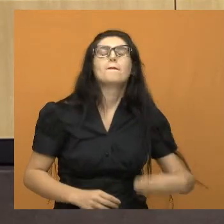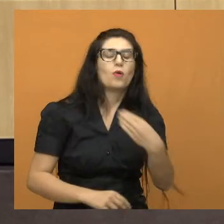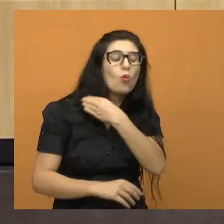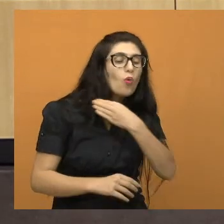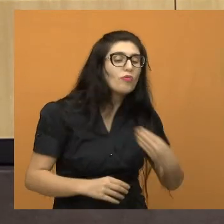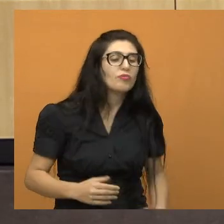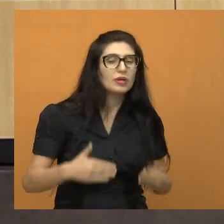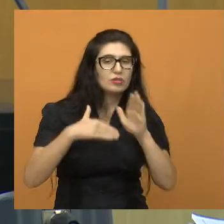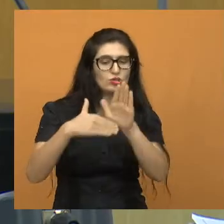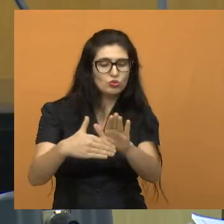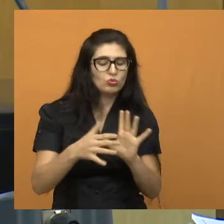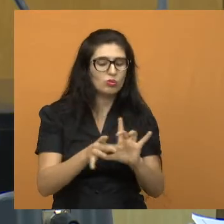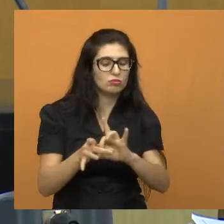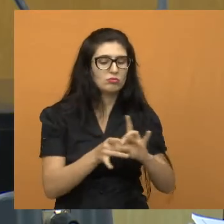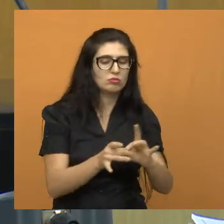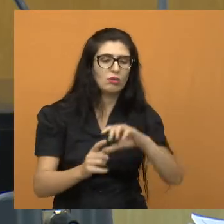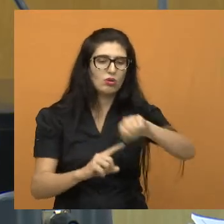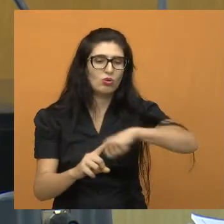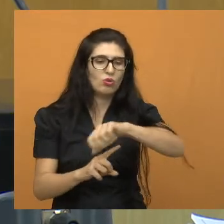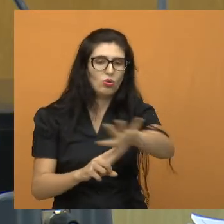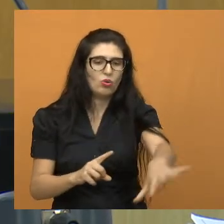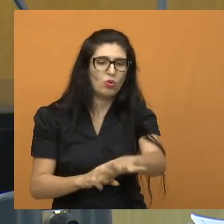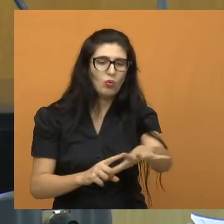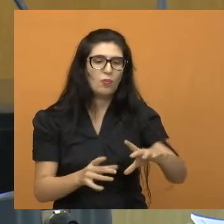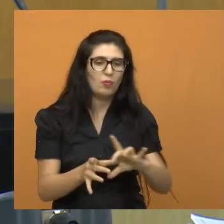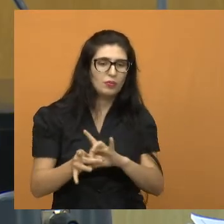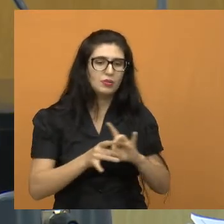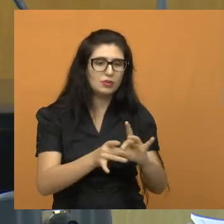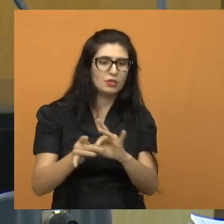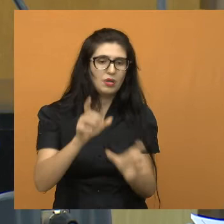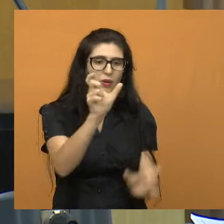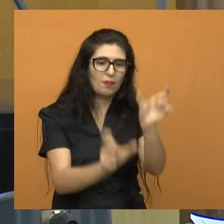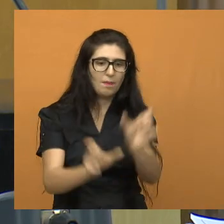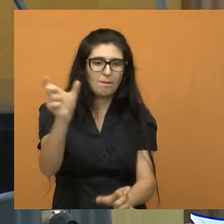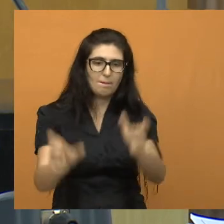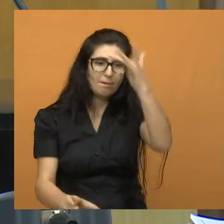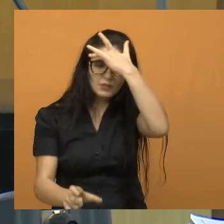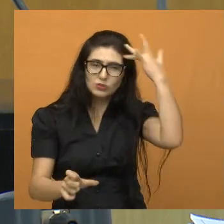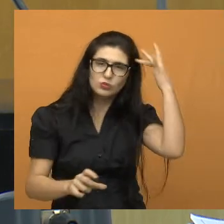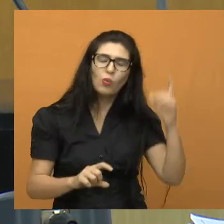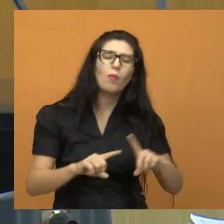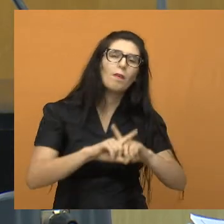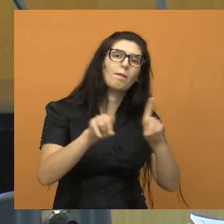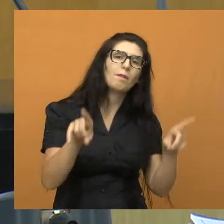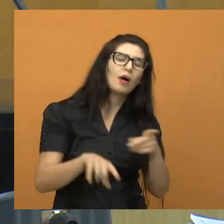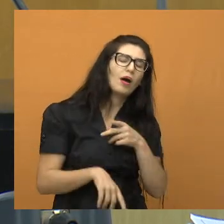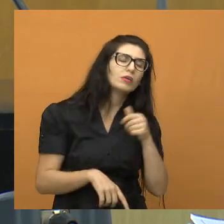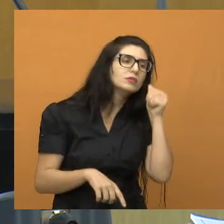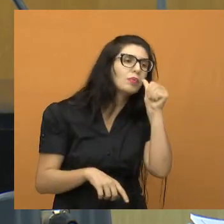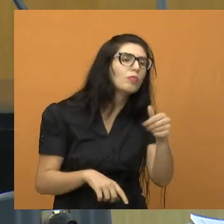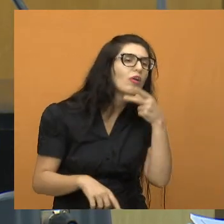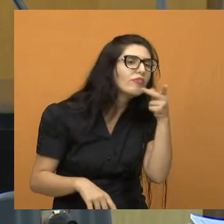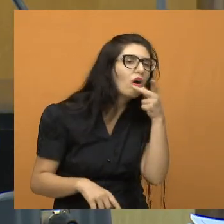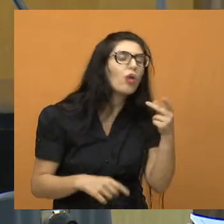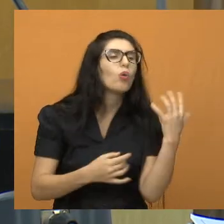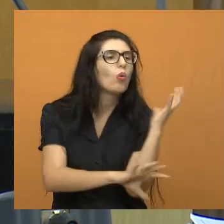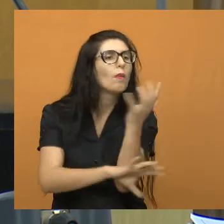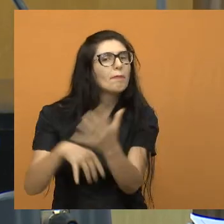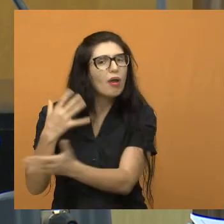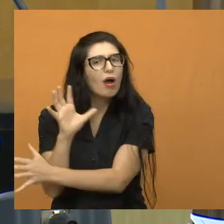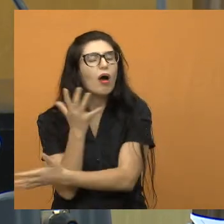da sociedade. O Padre Cláudio já deu uma dica. Quantas praças, quantos espaços nós